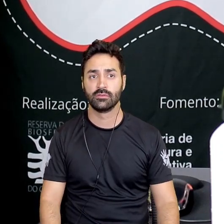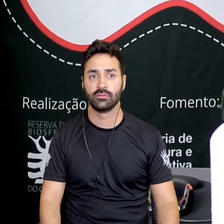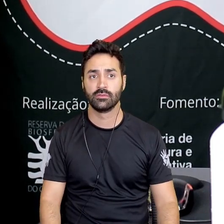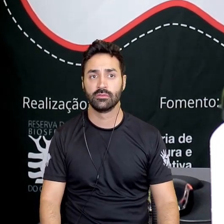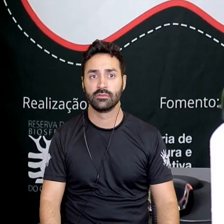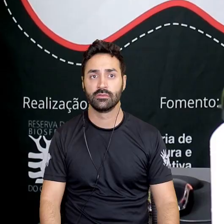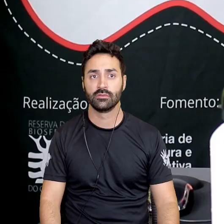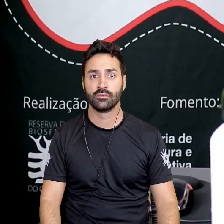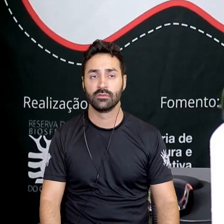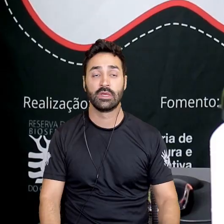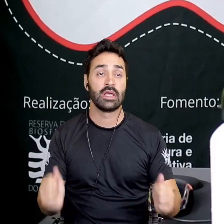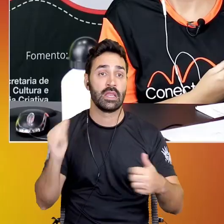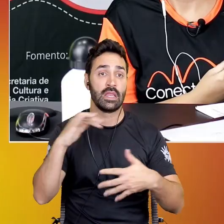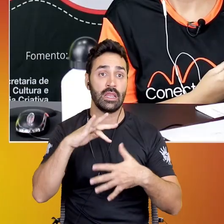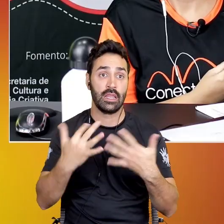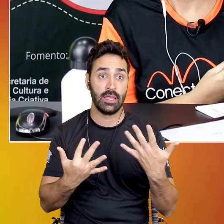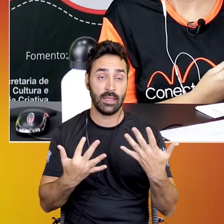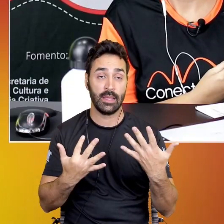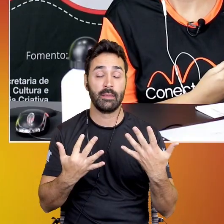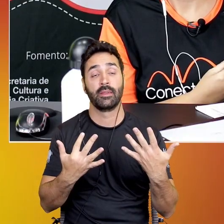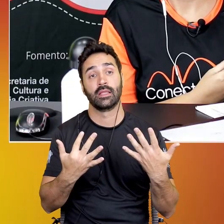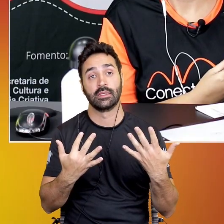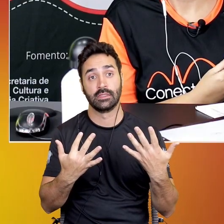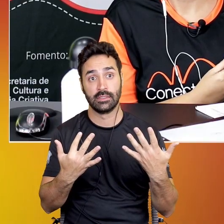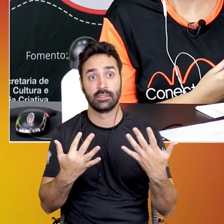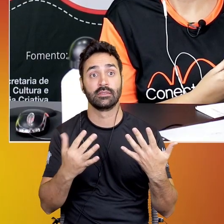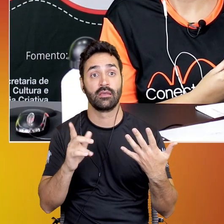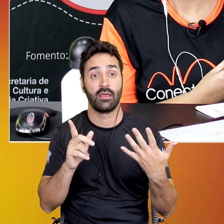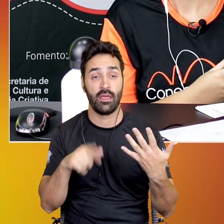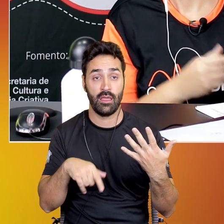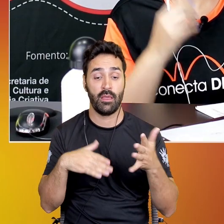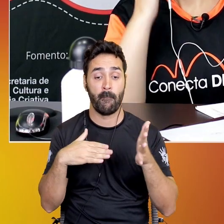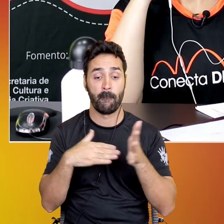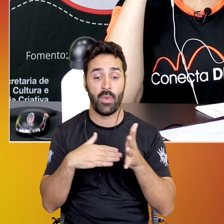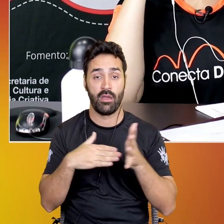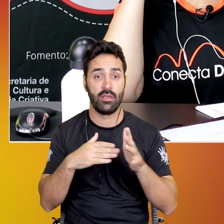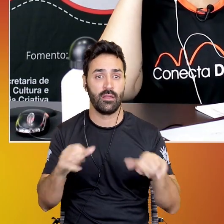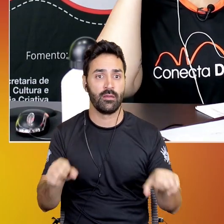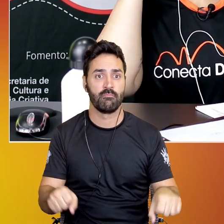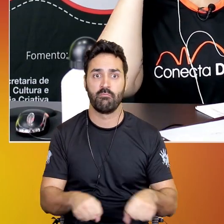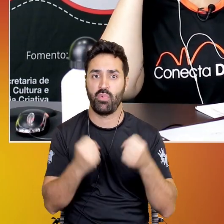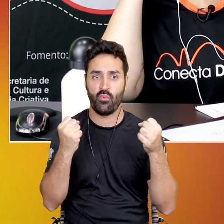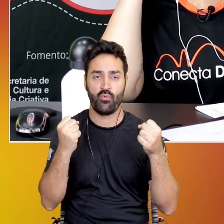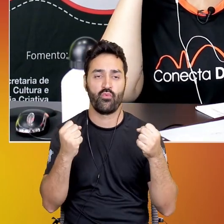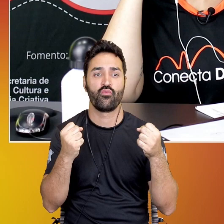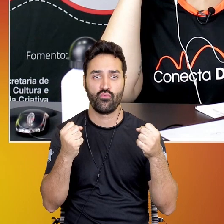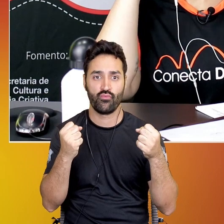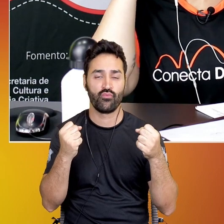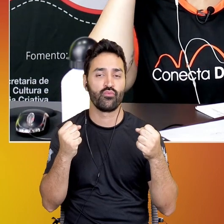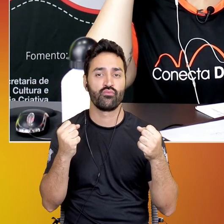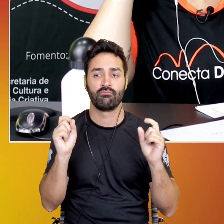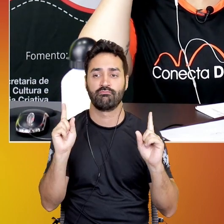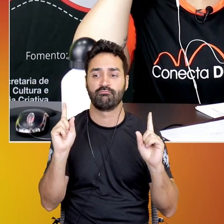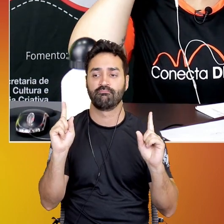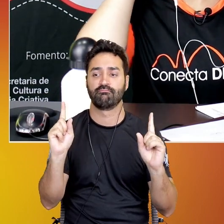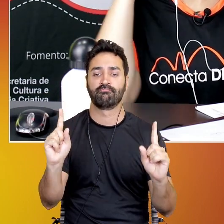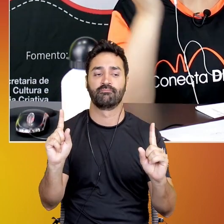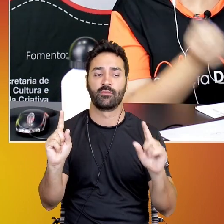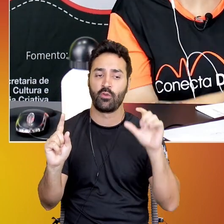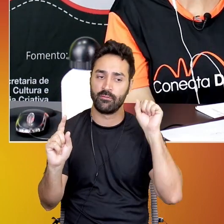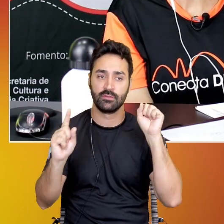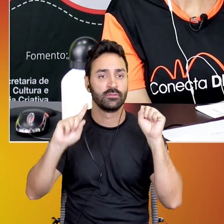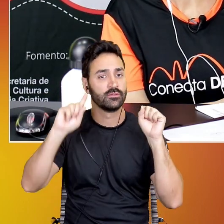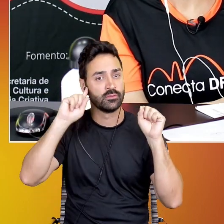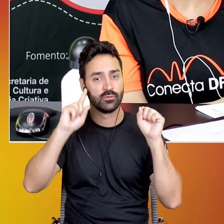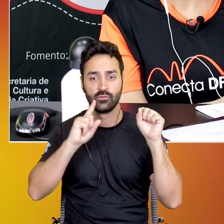Libras, para mim, é a quebra de barreira entre o ouvinte e o surdo. Ótimo.